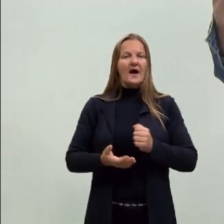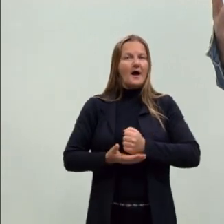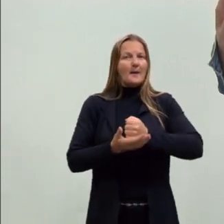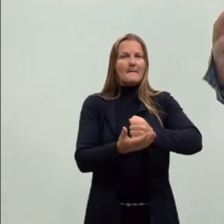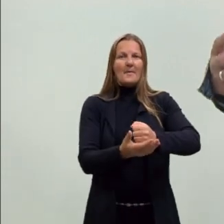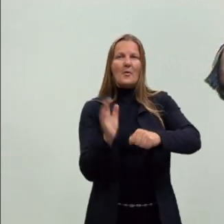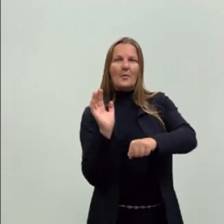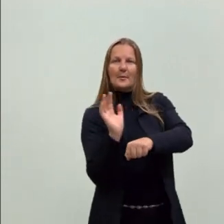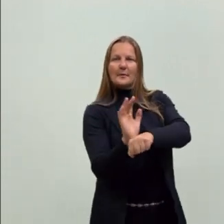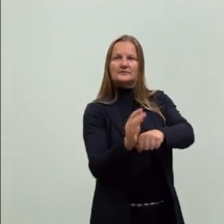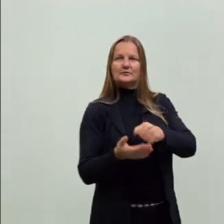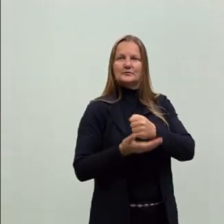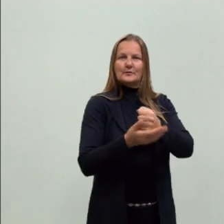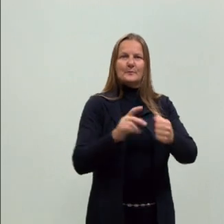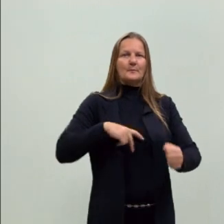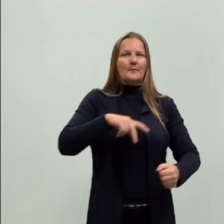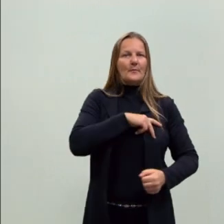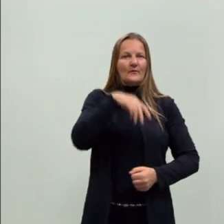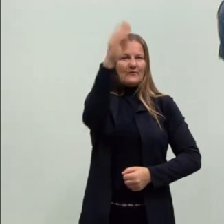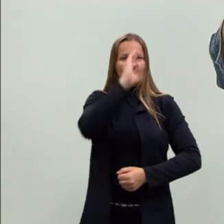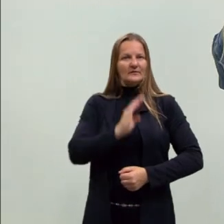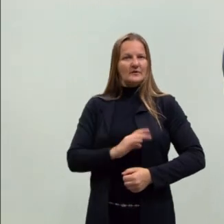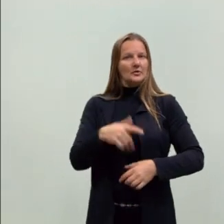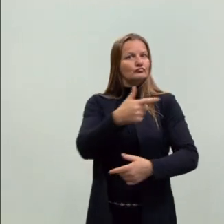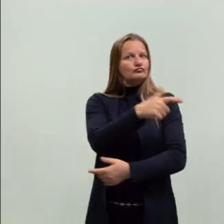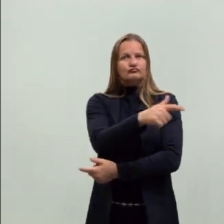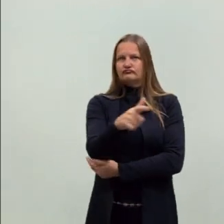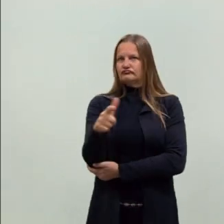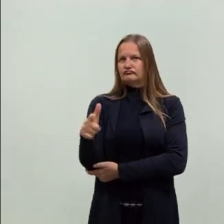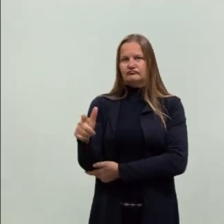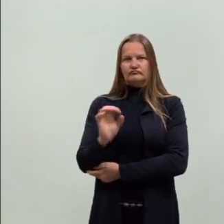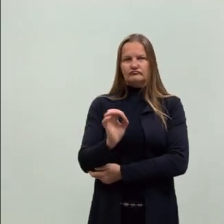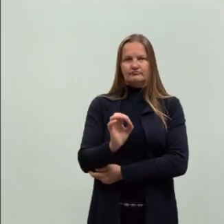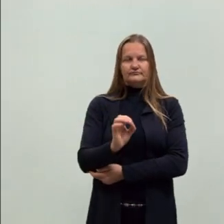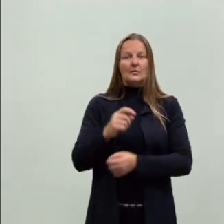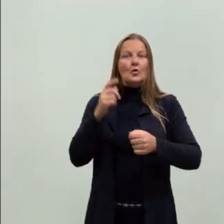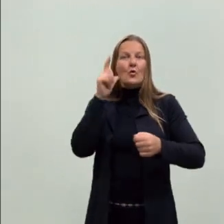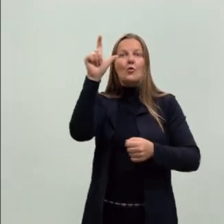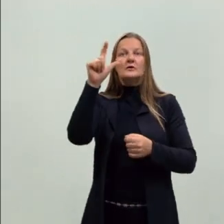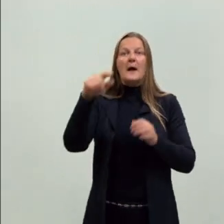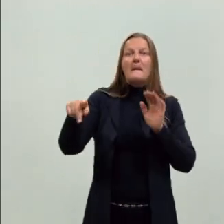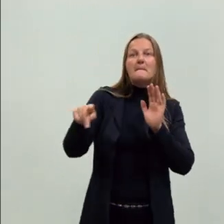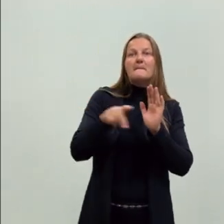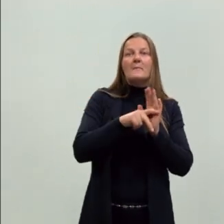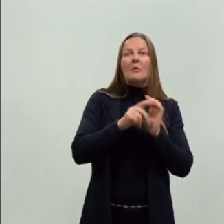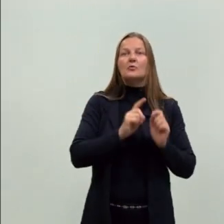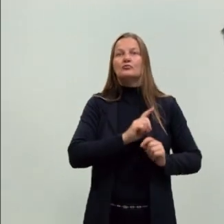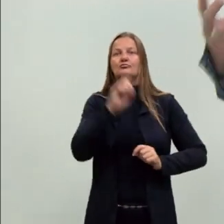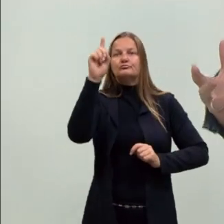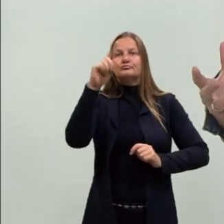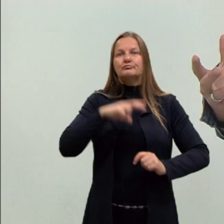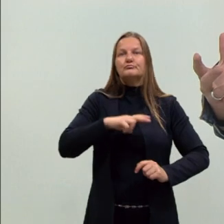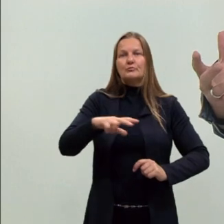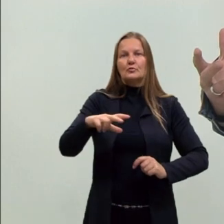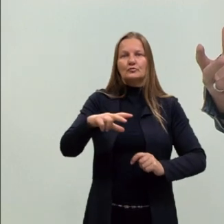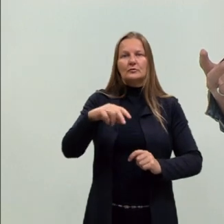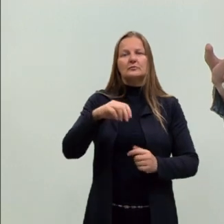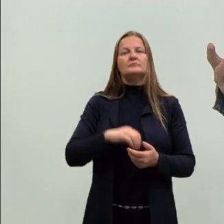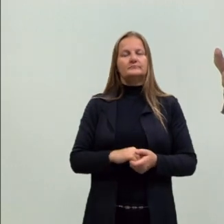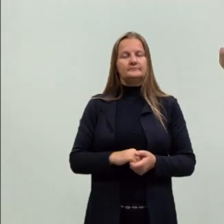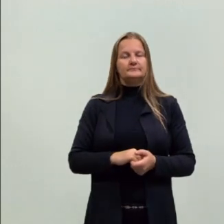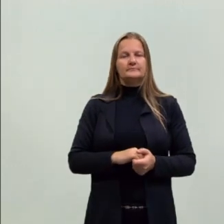do povo brasileiro conquistar mais território para nós né não ele estavam conquistando território para coroa portuguesa